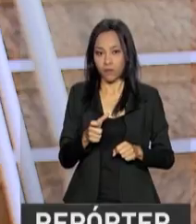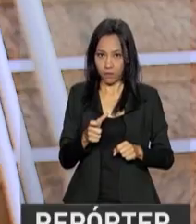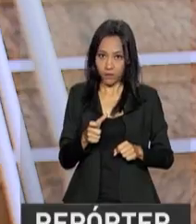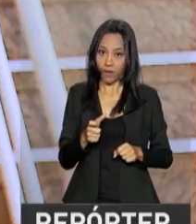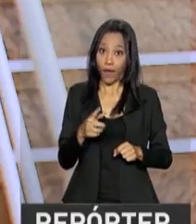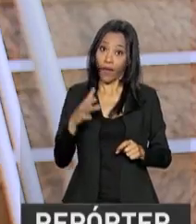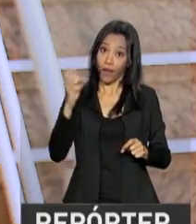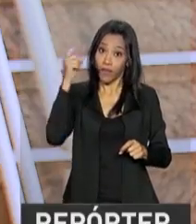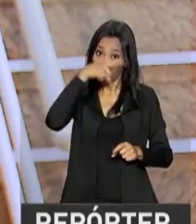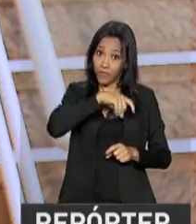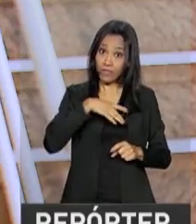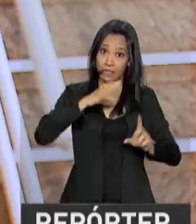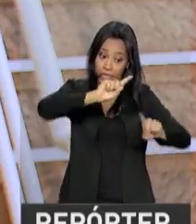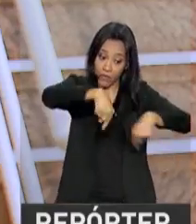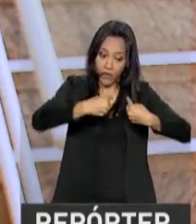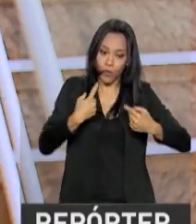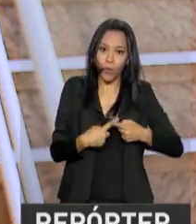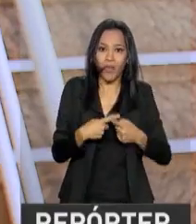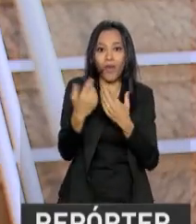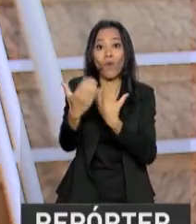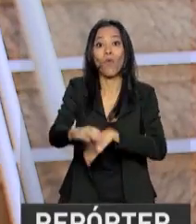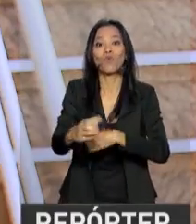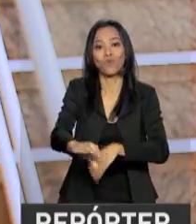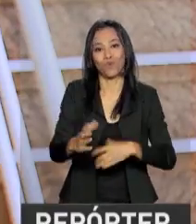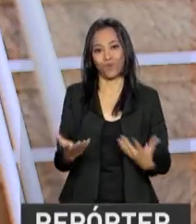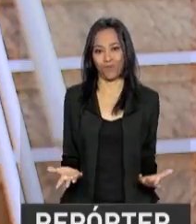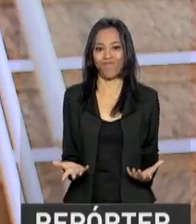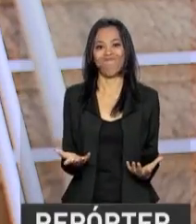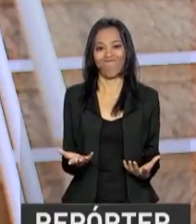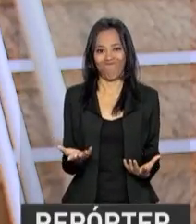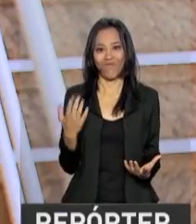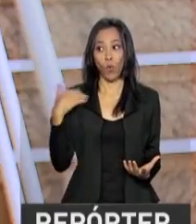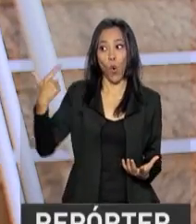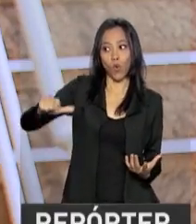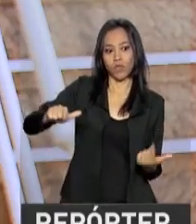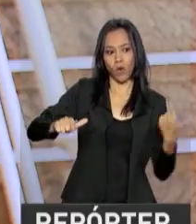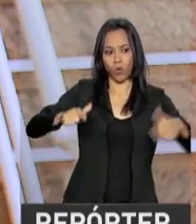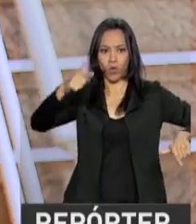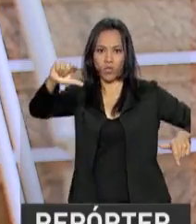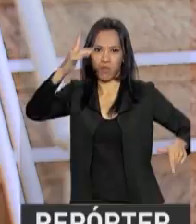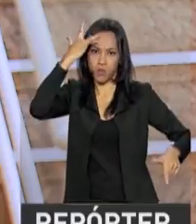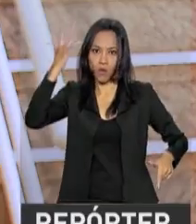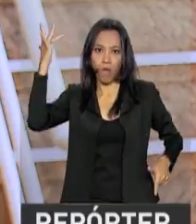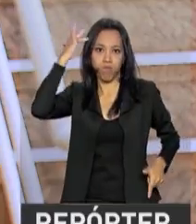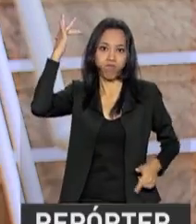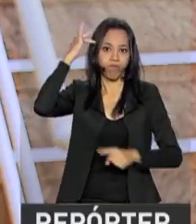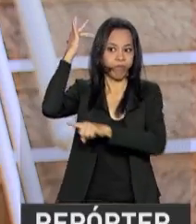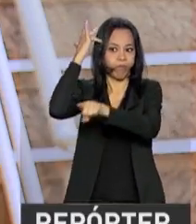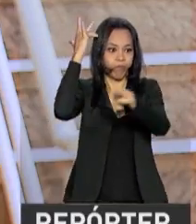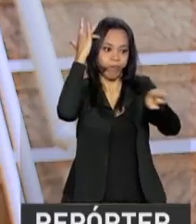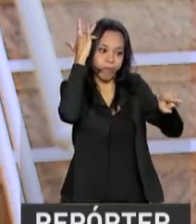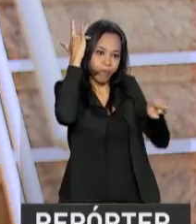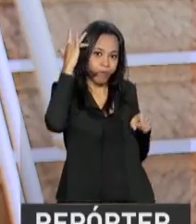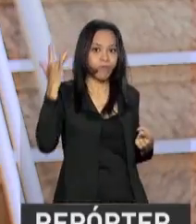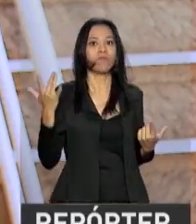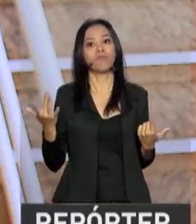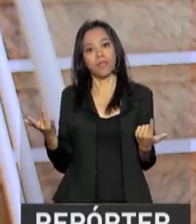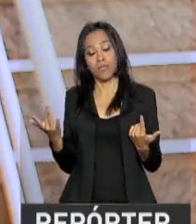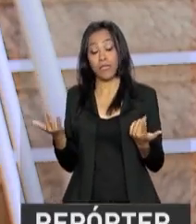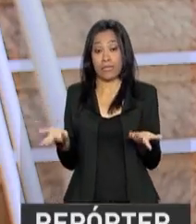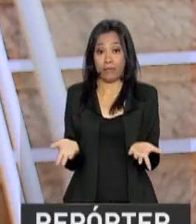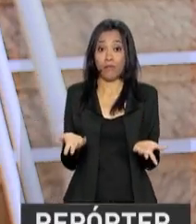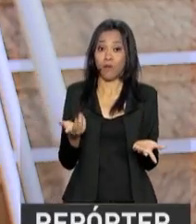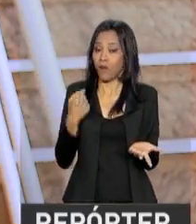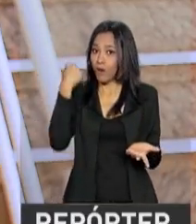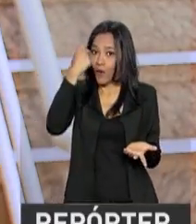É difícil, é desafiador por ser um concurso, né? Você está competindo com outras pessoas tão boas quanto. Mas tem